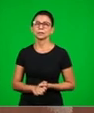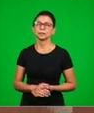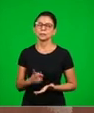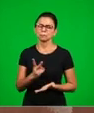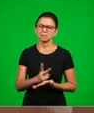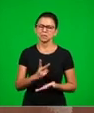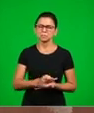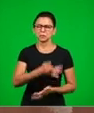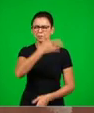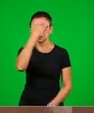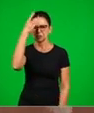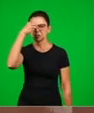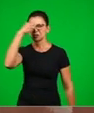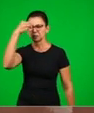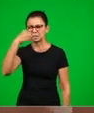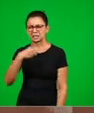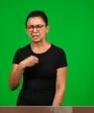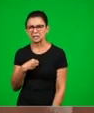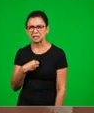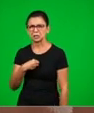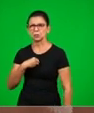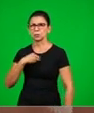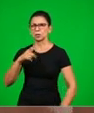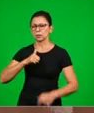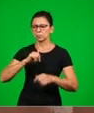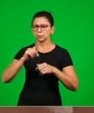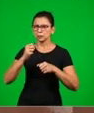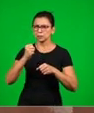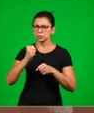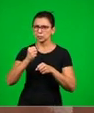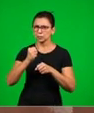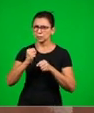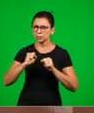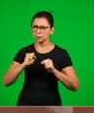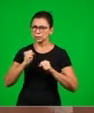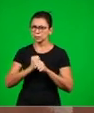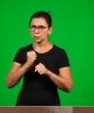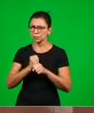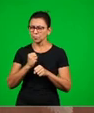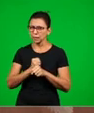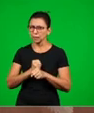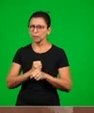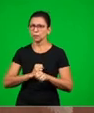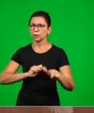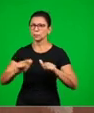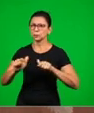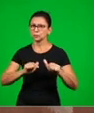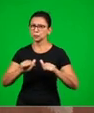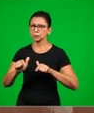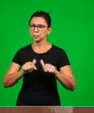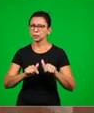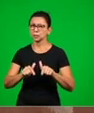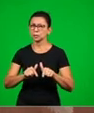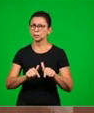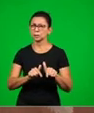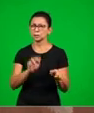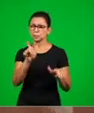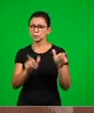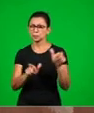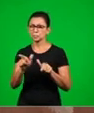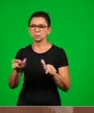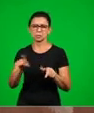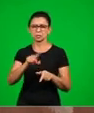obra que muitos não vão crer. Israel não creu, o cristianismo não